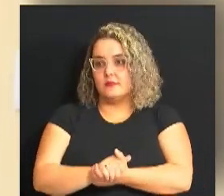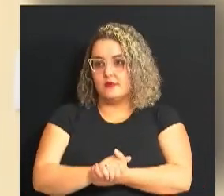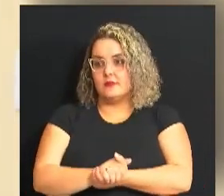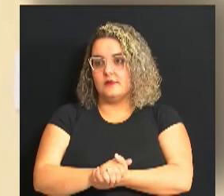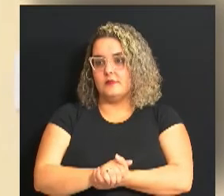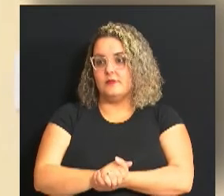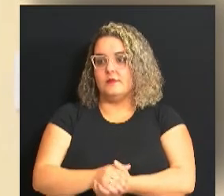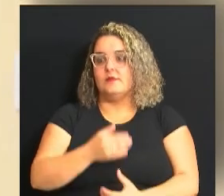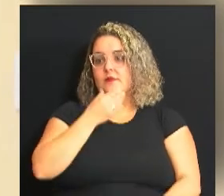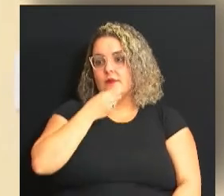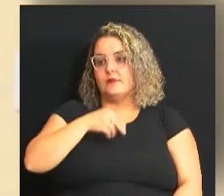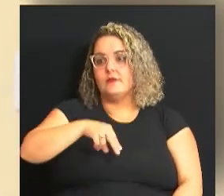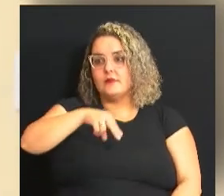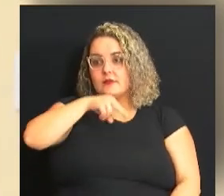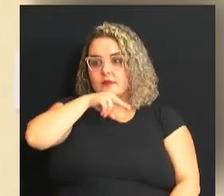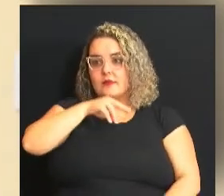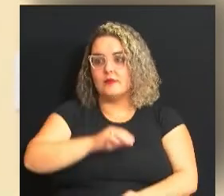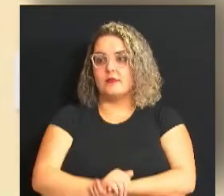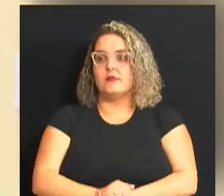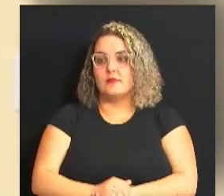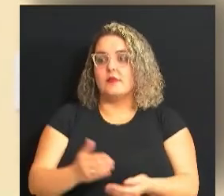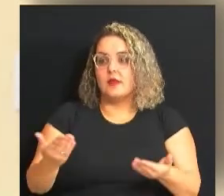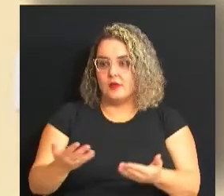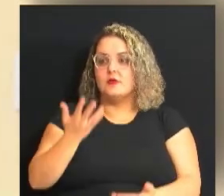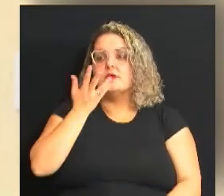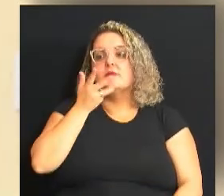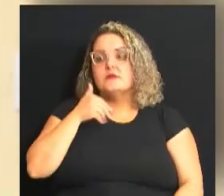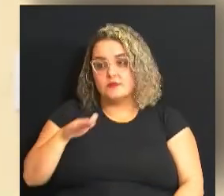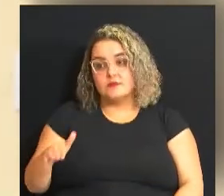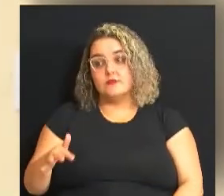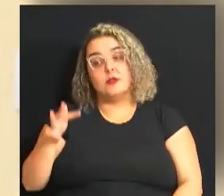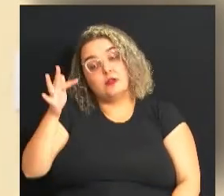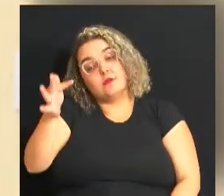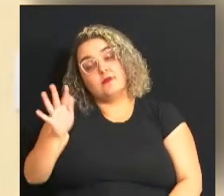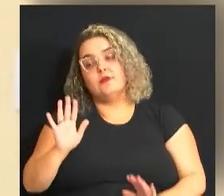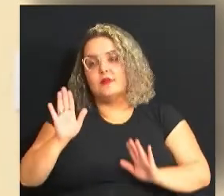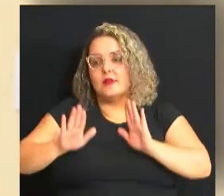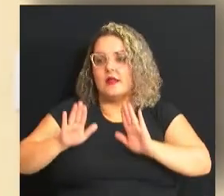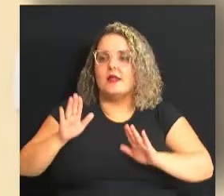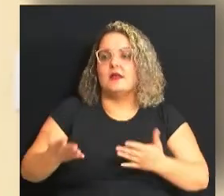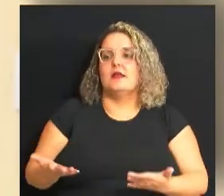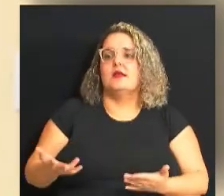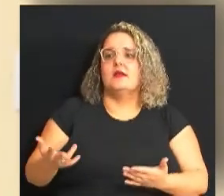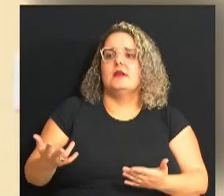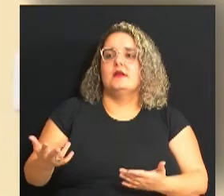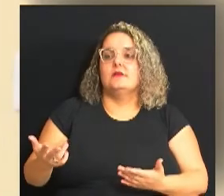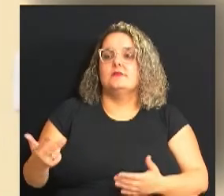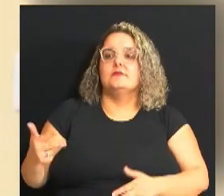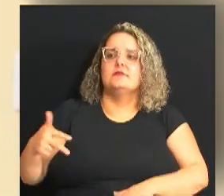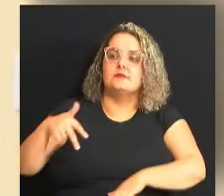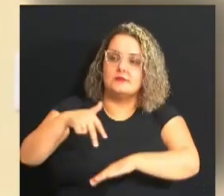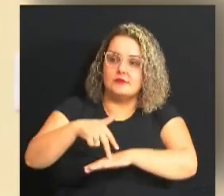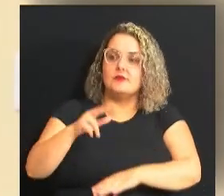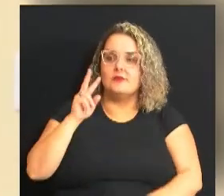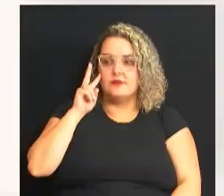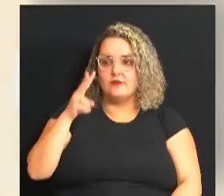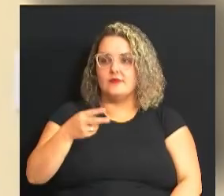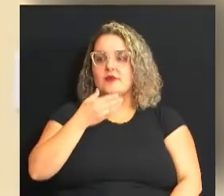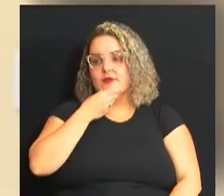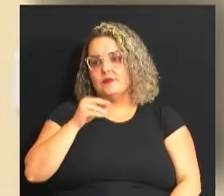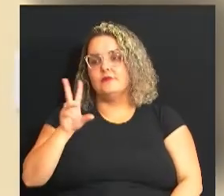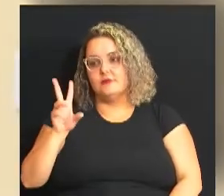o meu neto. Hoje é uma criança, amanhã, quem sabe, ele vai estar aqui vendo o histórico do avô